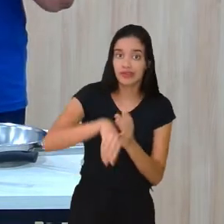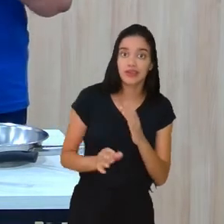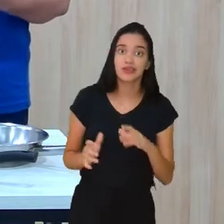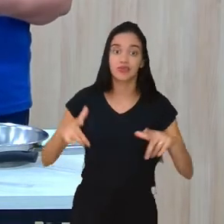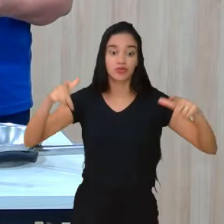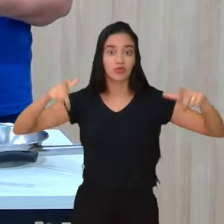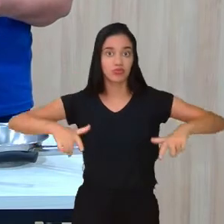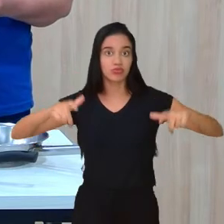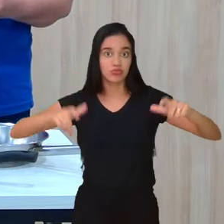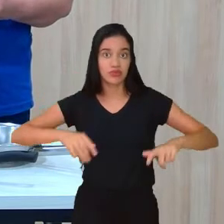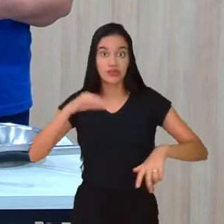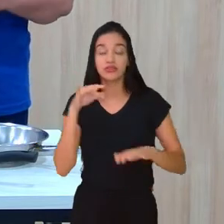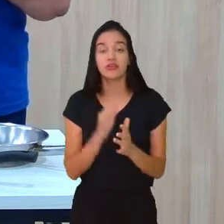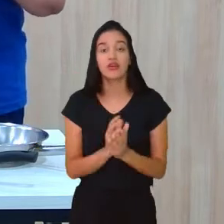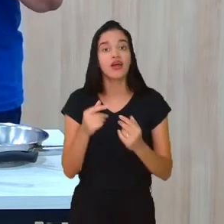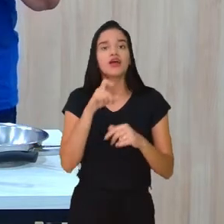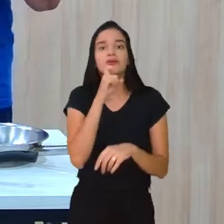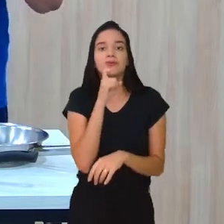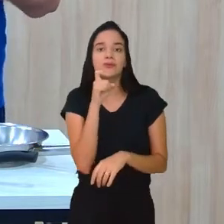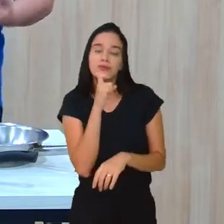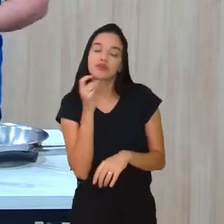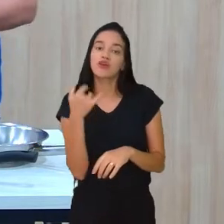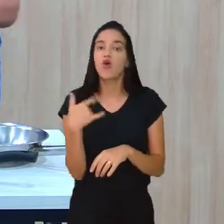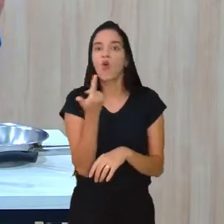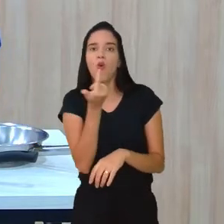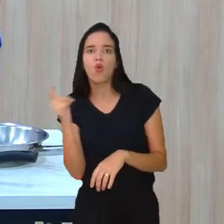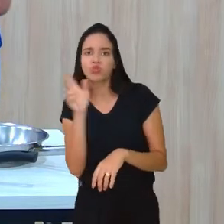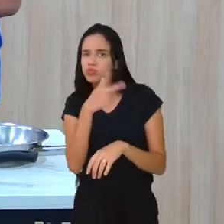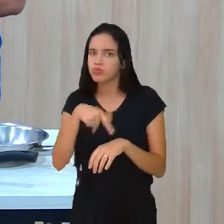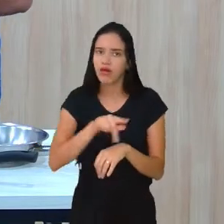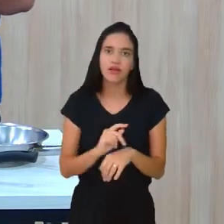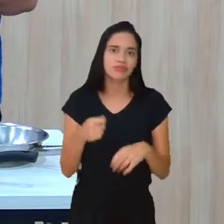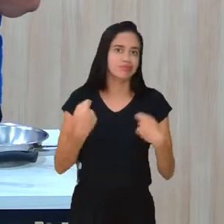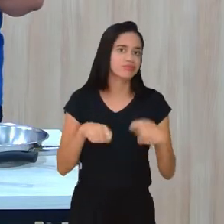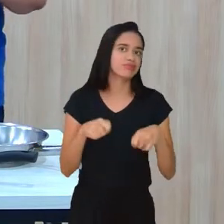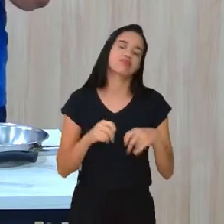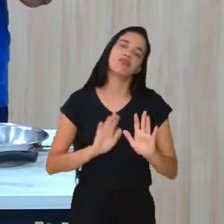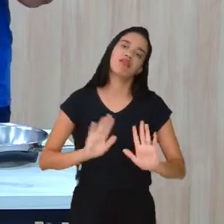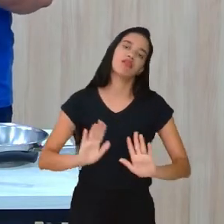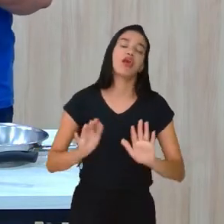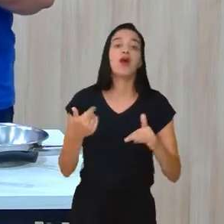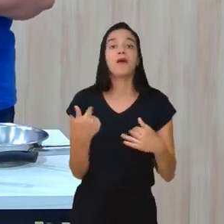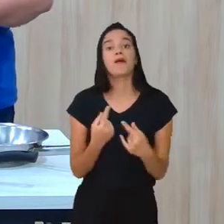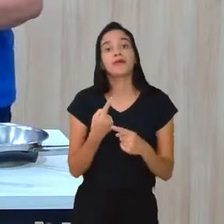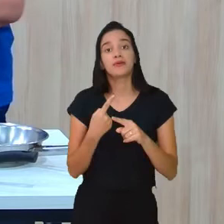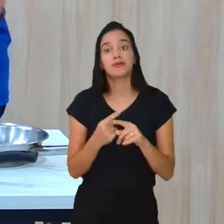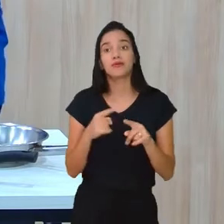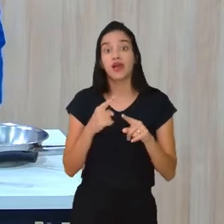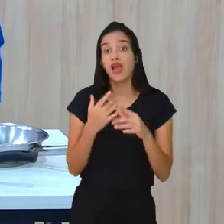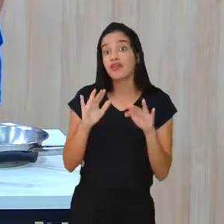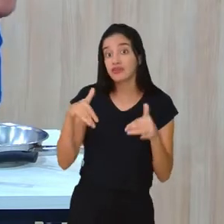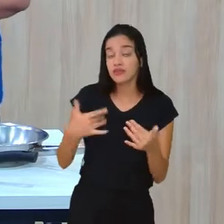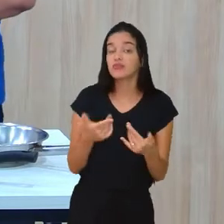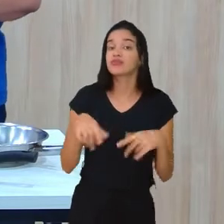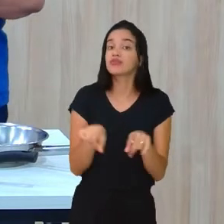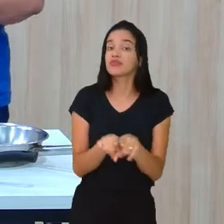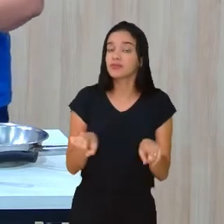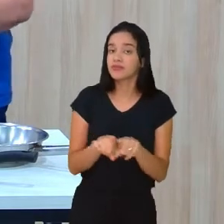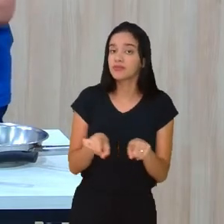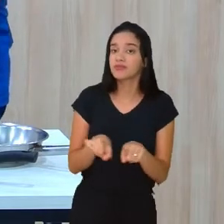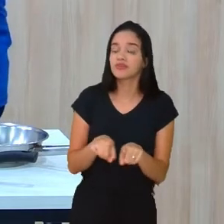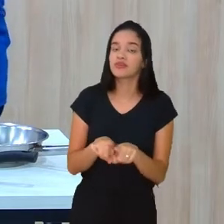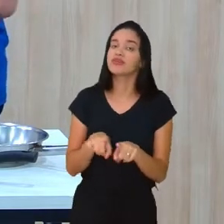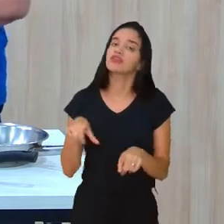de refrigeração, que em outros países não tinha necessidade, até por serem abertos. Então, aí também ainda devido